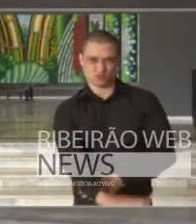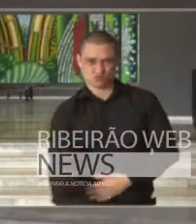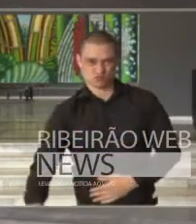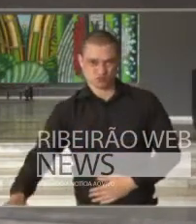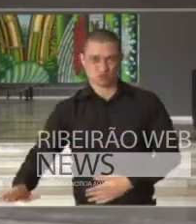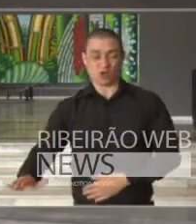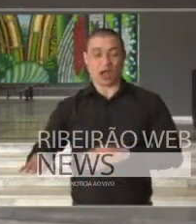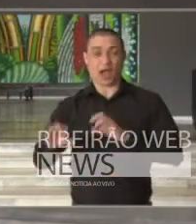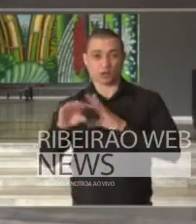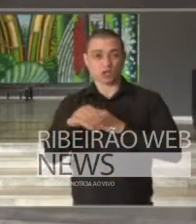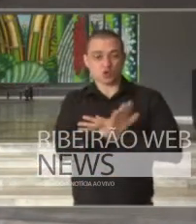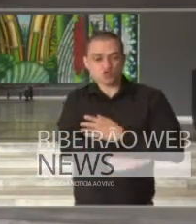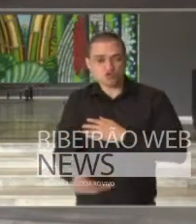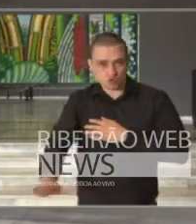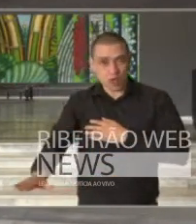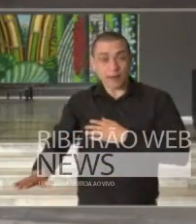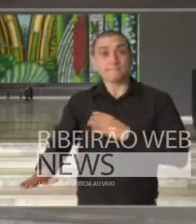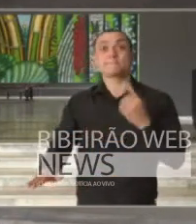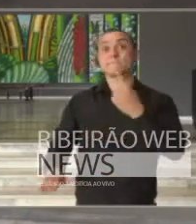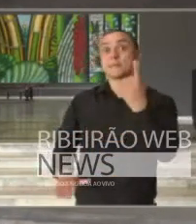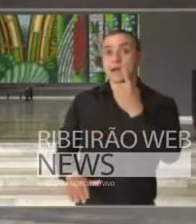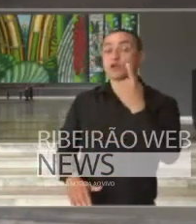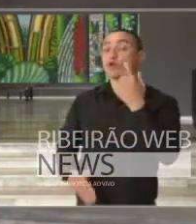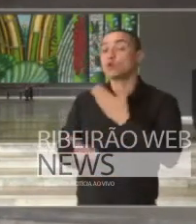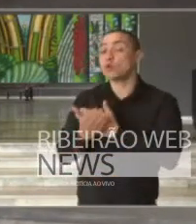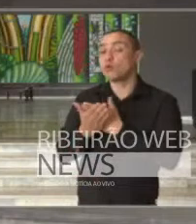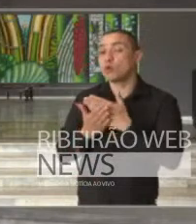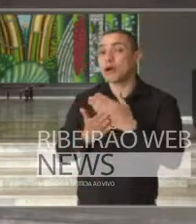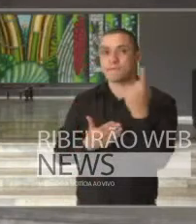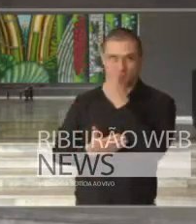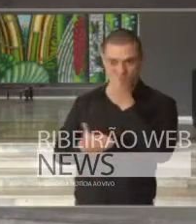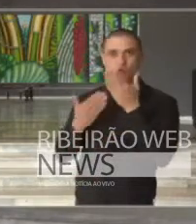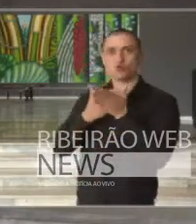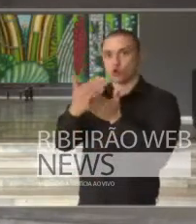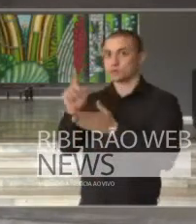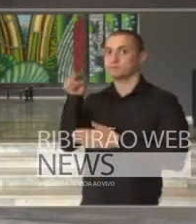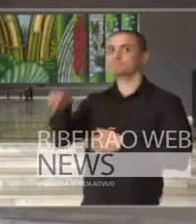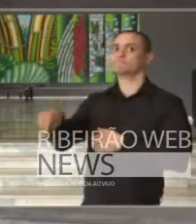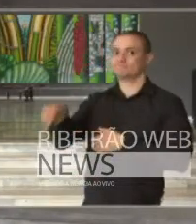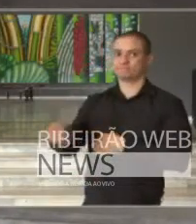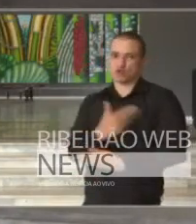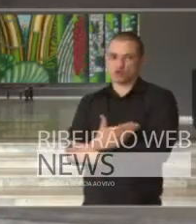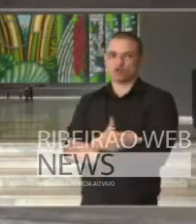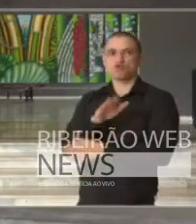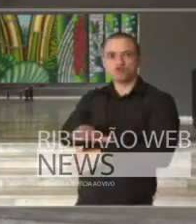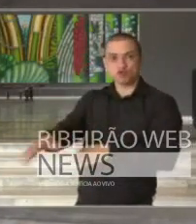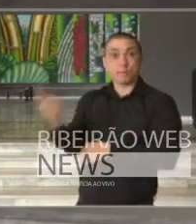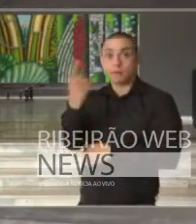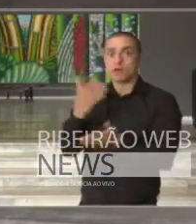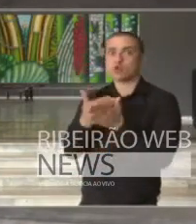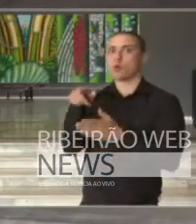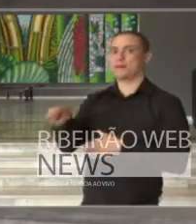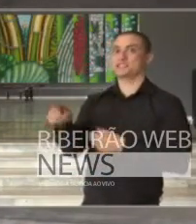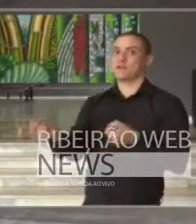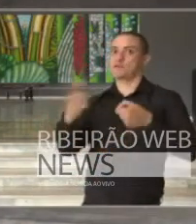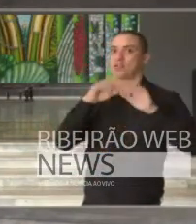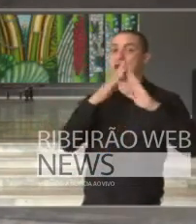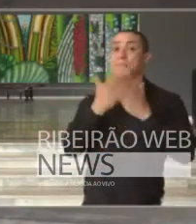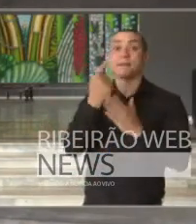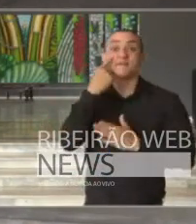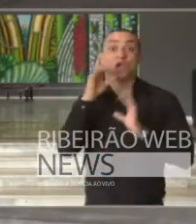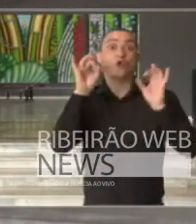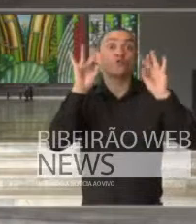importante. Nós vamos começar certamente pela educação infantil, sempre observando para